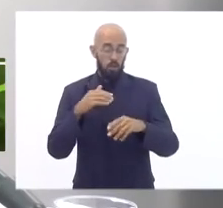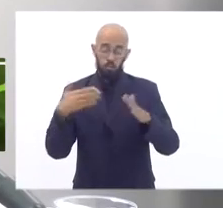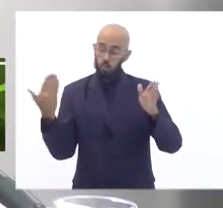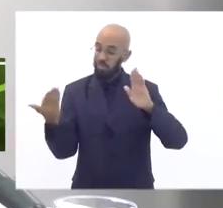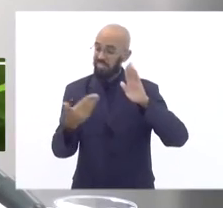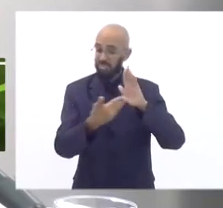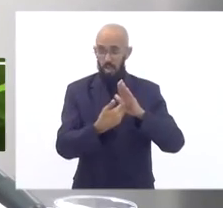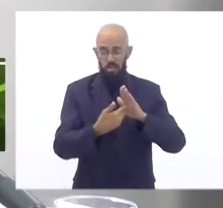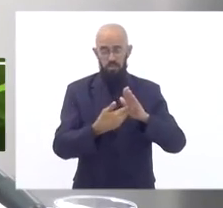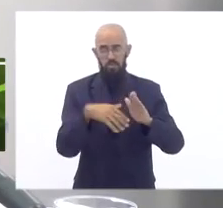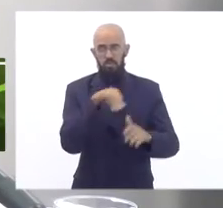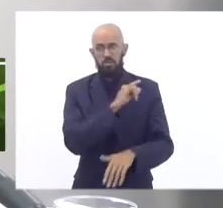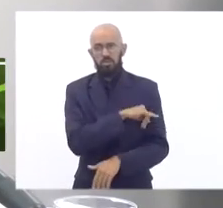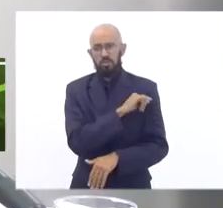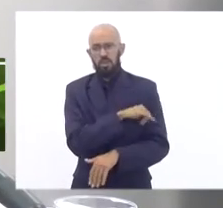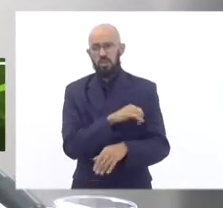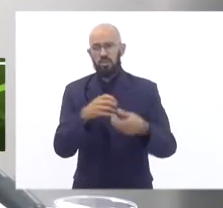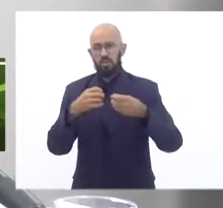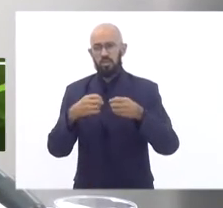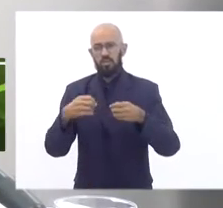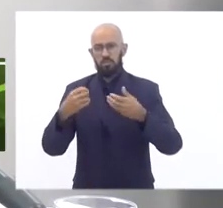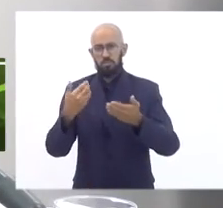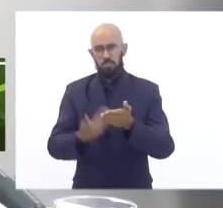carteira assinada do que São Paulo. Então, assim, eu quero